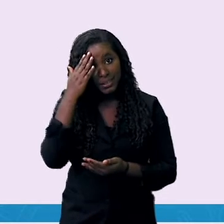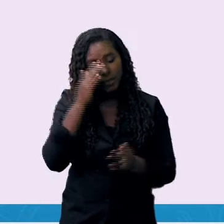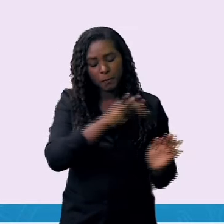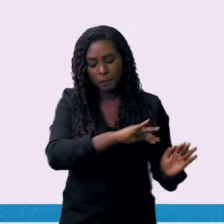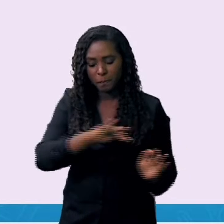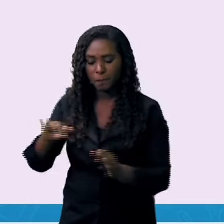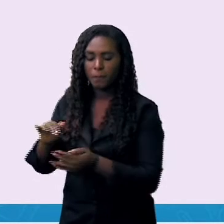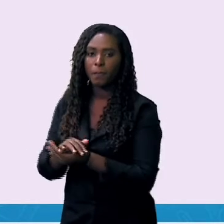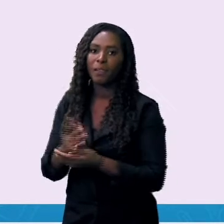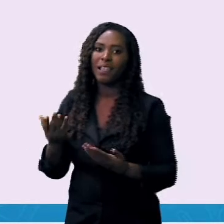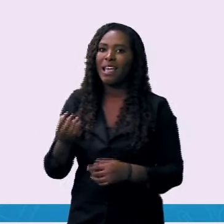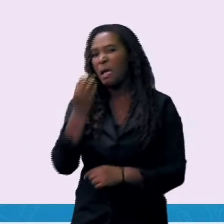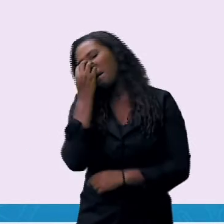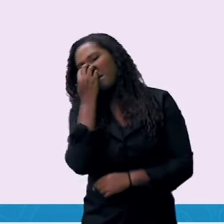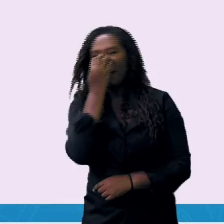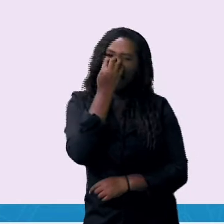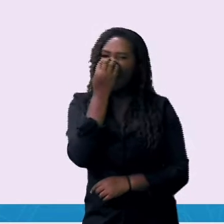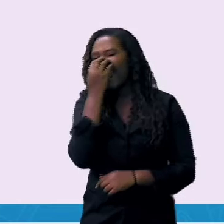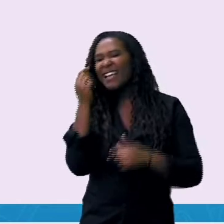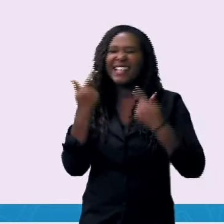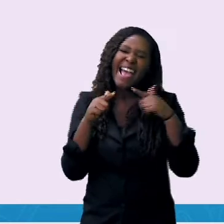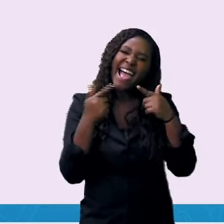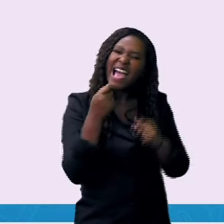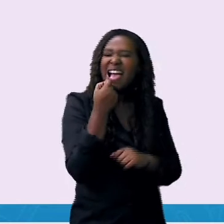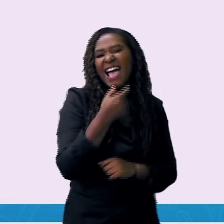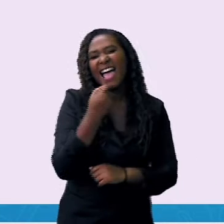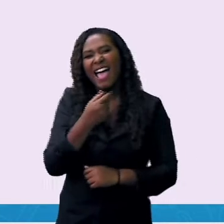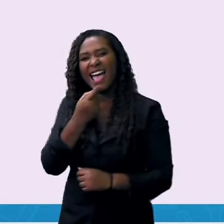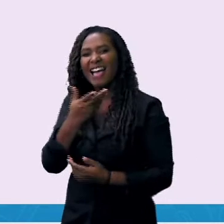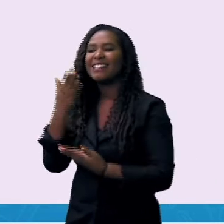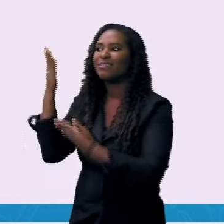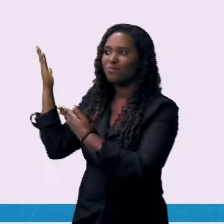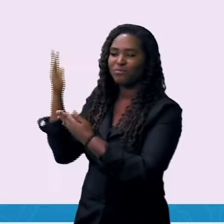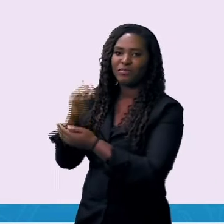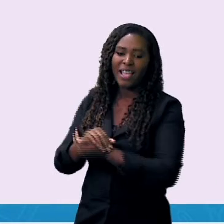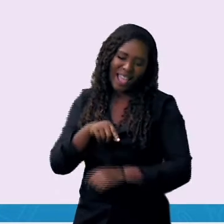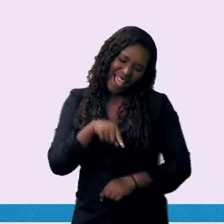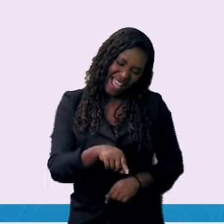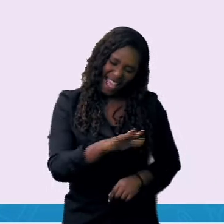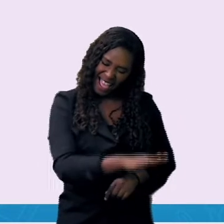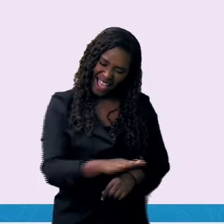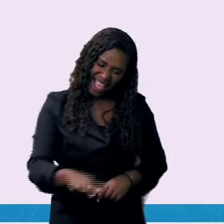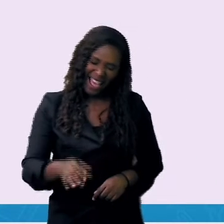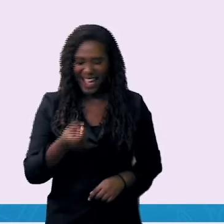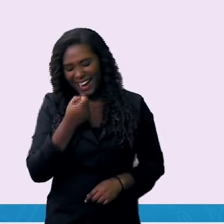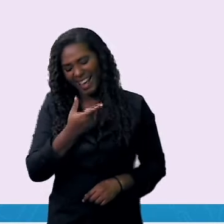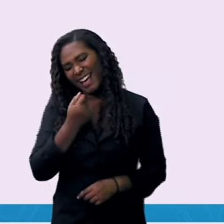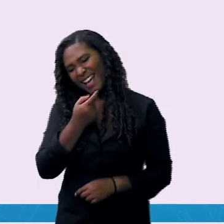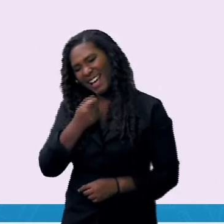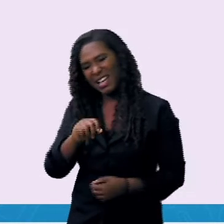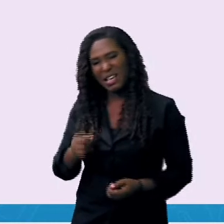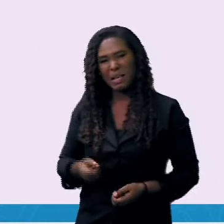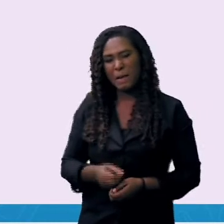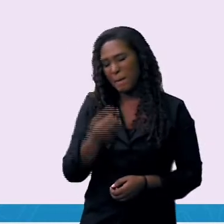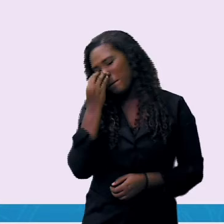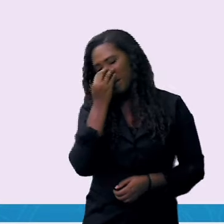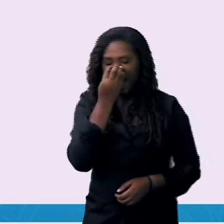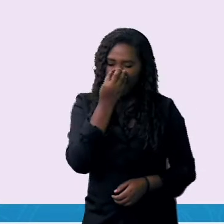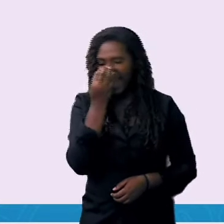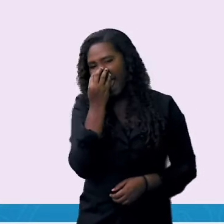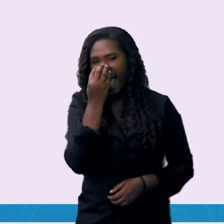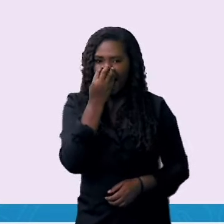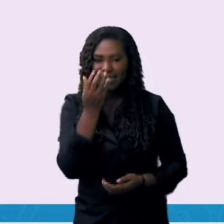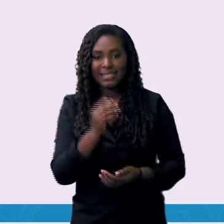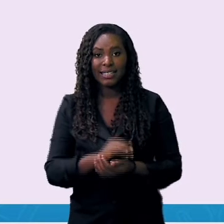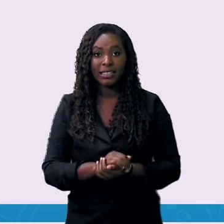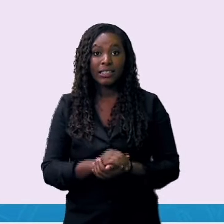Palhacinha. Ao ser rotulada de palhacinha, a criança que é engraçada, que é brincalhona, muitas vezes